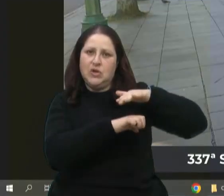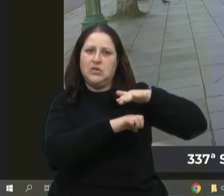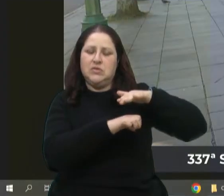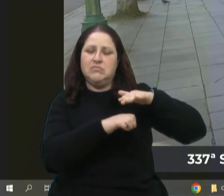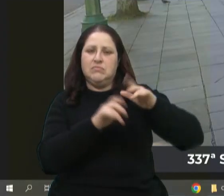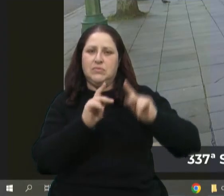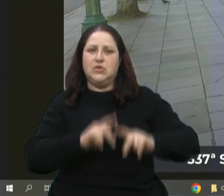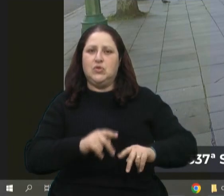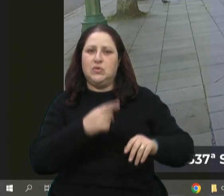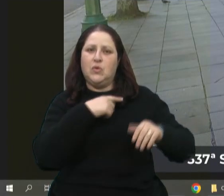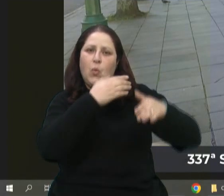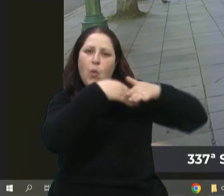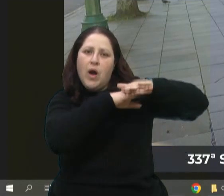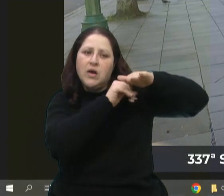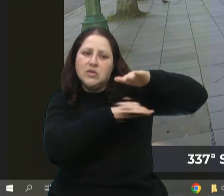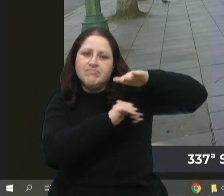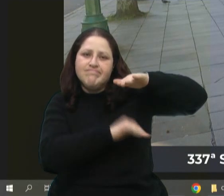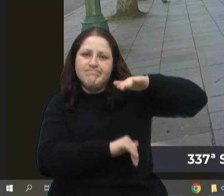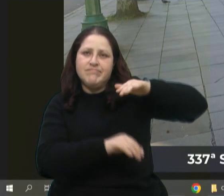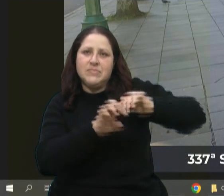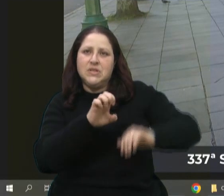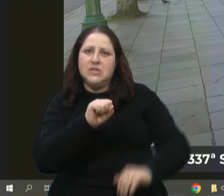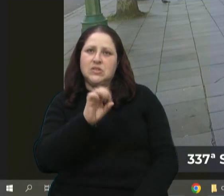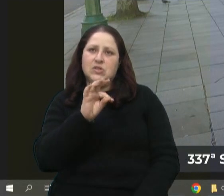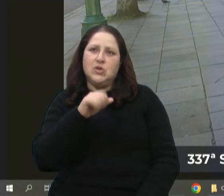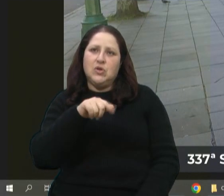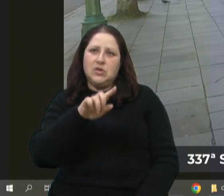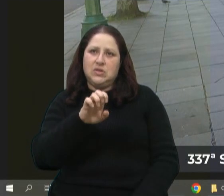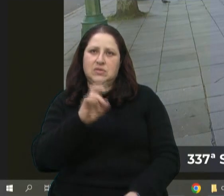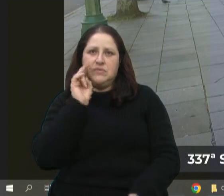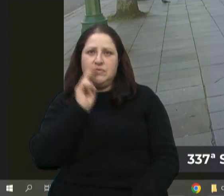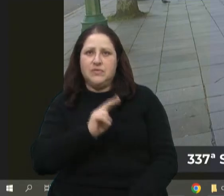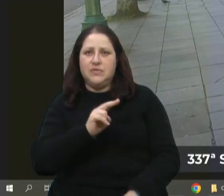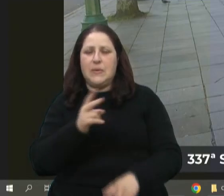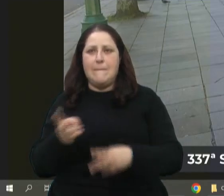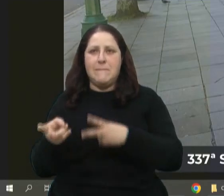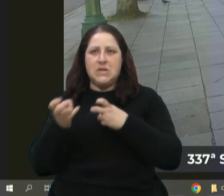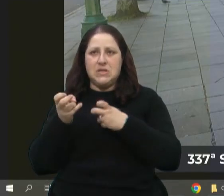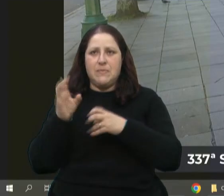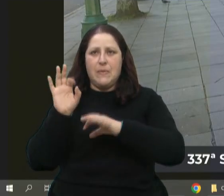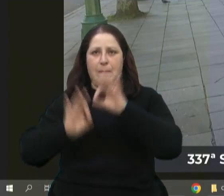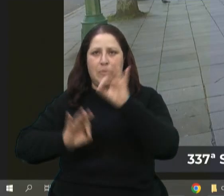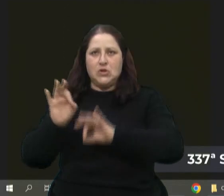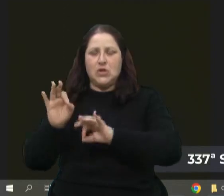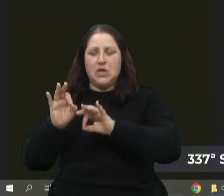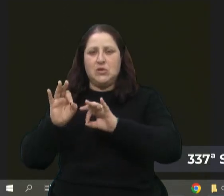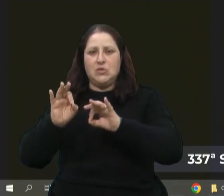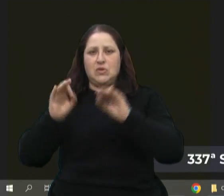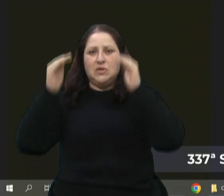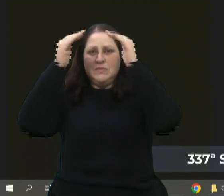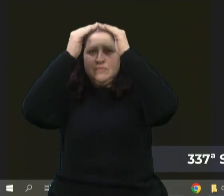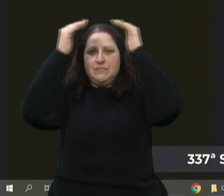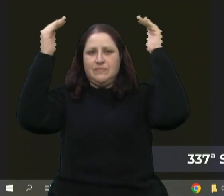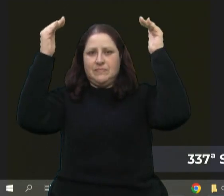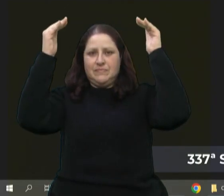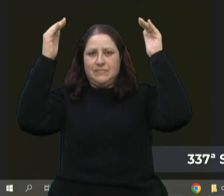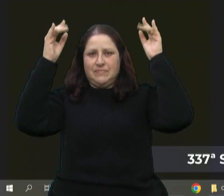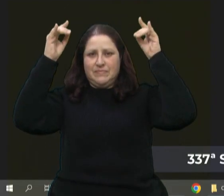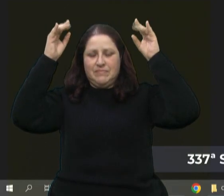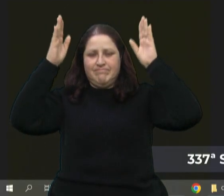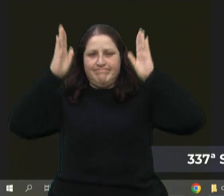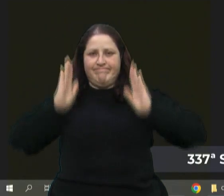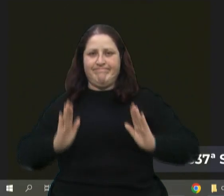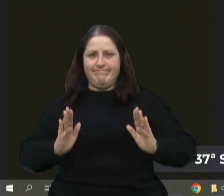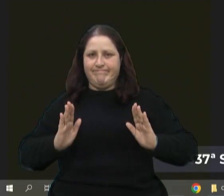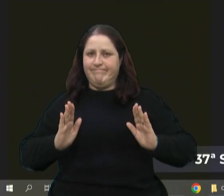Reposição, estoque. Olha ali. Então, percebemos que aquele projeto das casinhas, né, não deu certo, foi parar lá